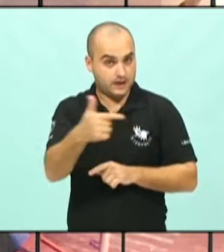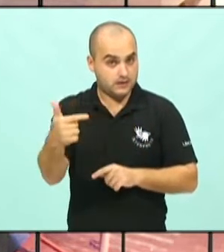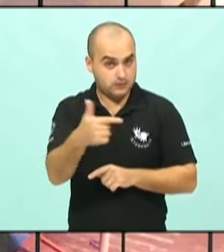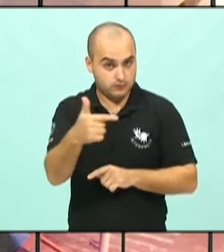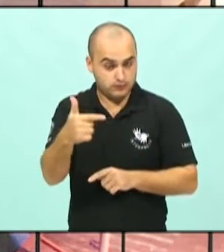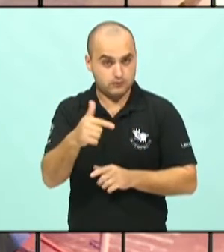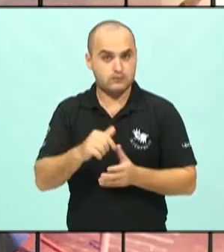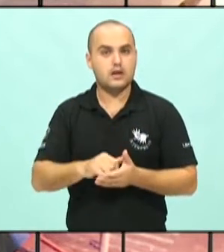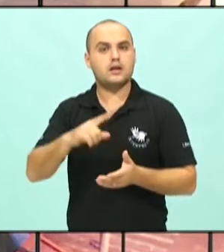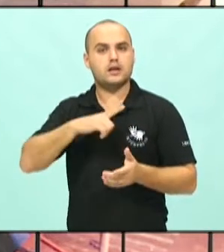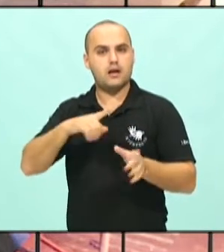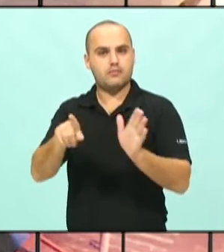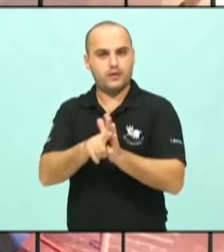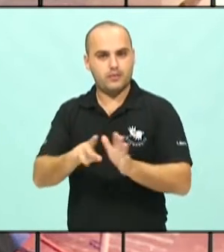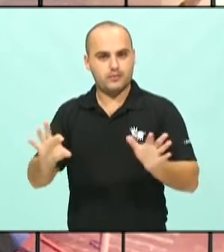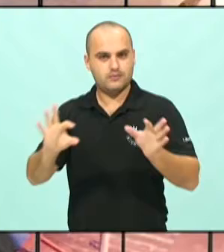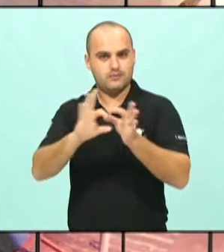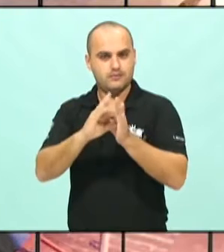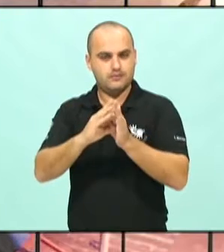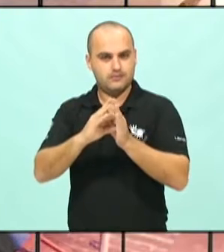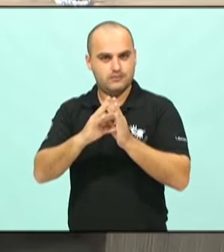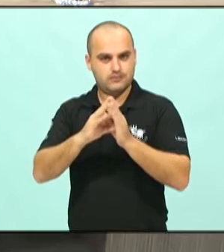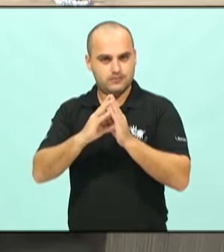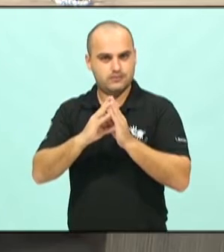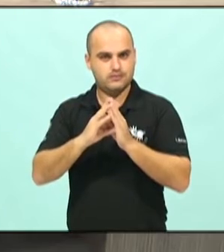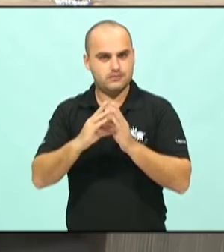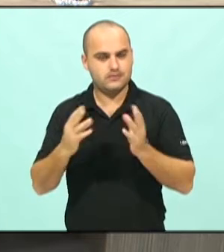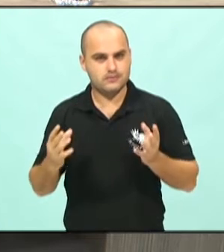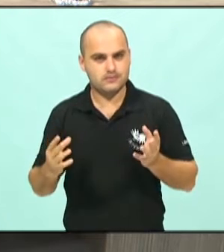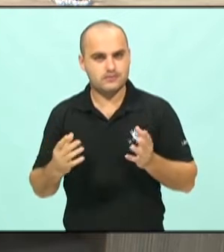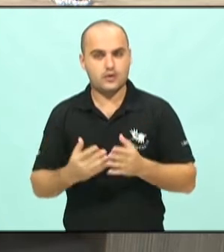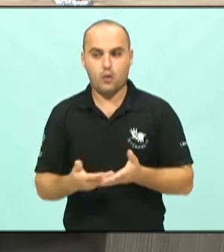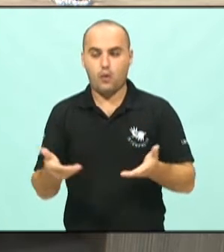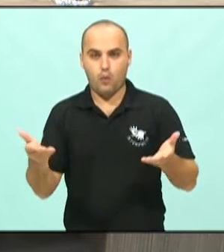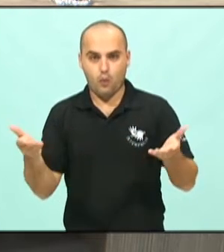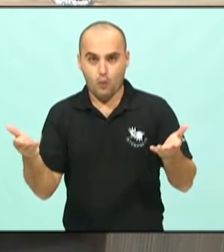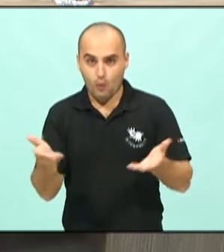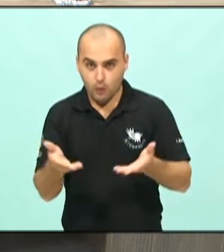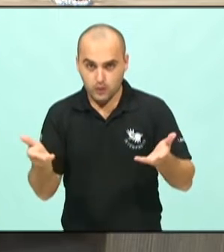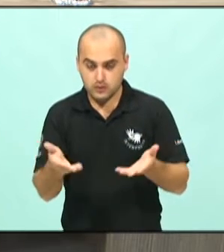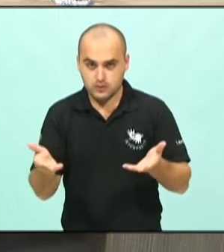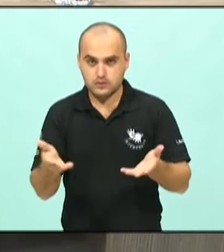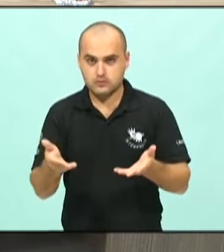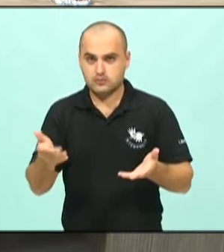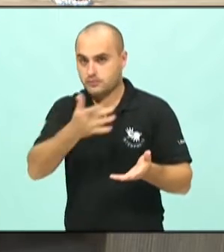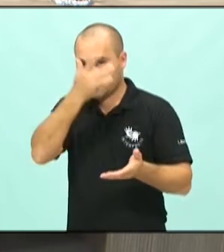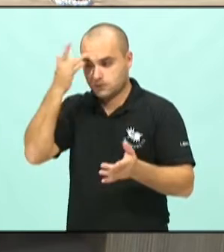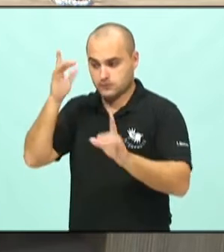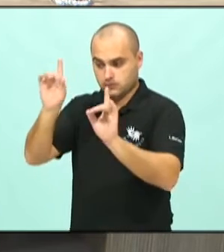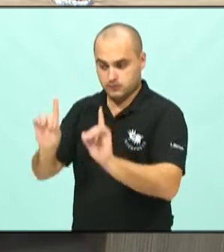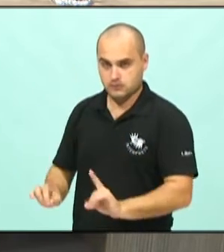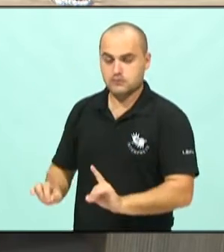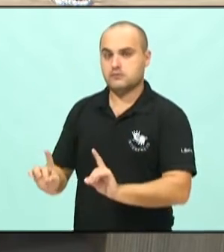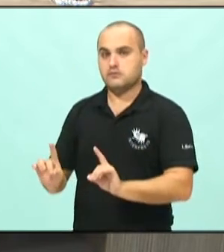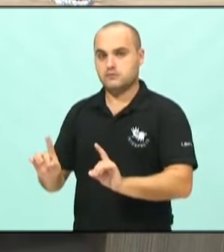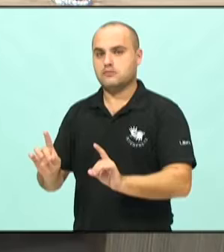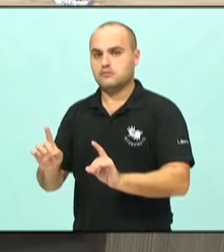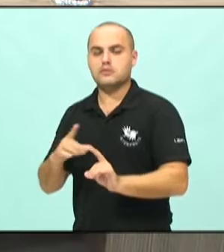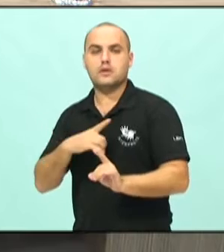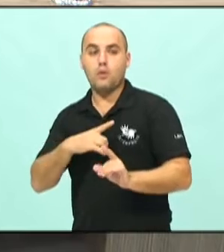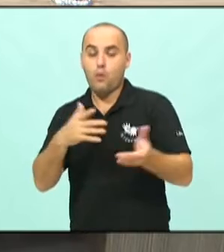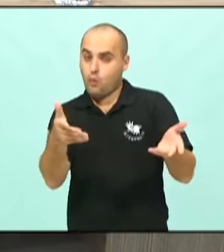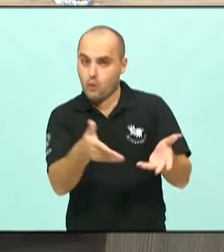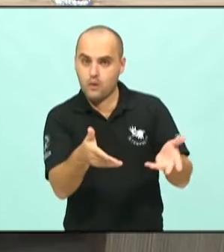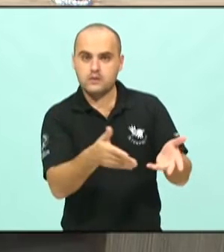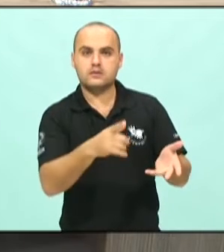Tem as do paradesporto, o que mais que tem aí? Hoje, no quadro de modalidades que comportam, que estão aptos a trabalhar,